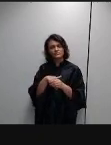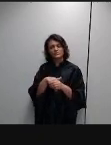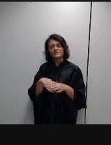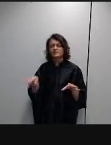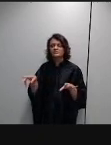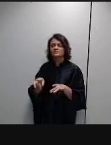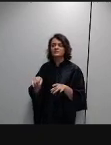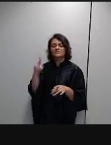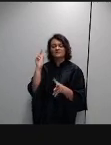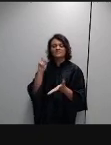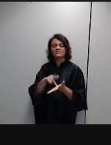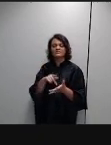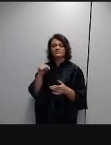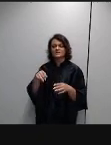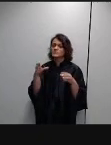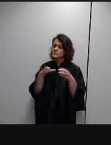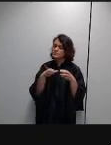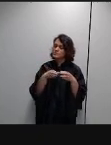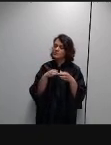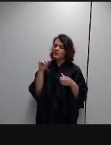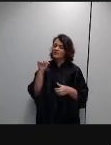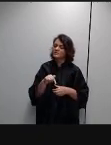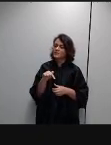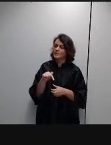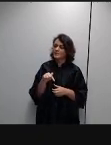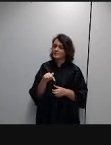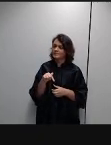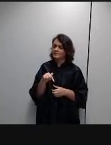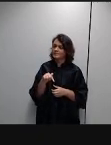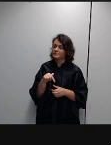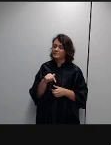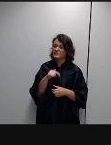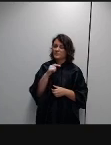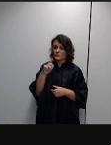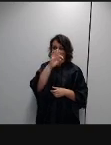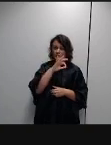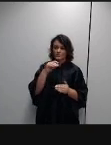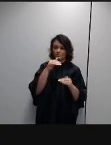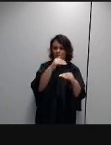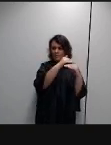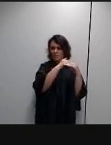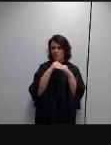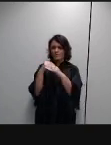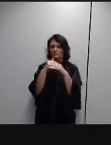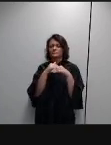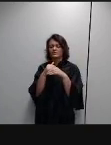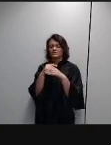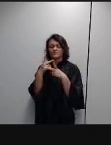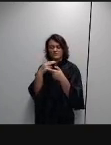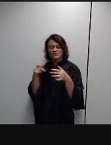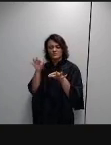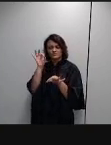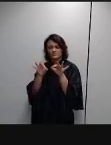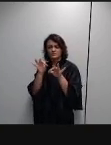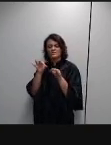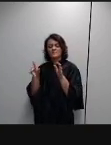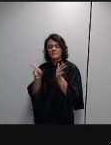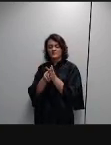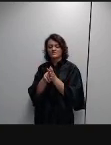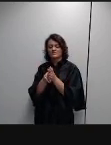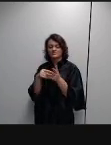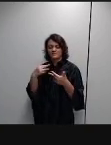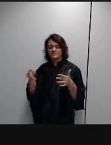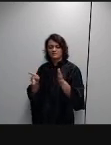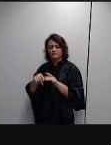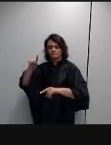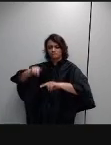essa turma decidiu por unanimidade que a natureza jurídica no caso era de Recife O problema foi